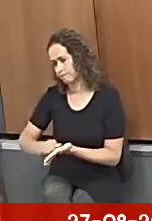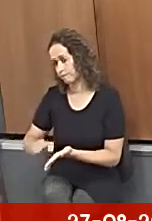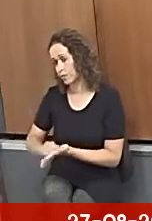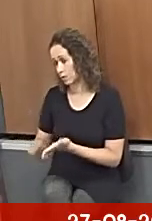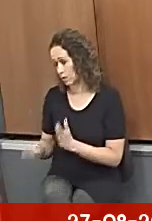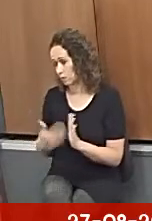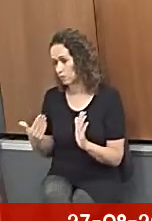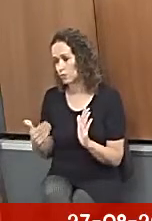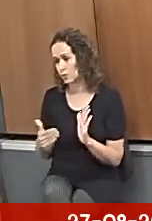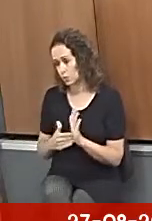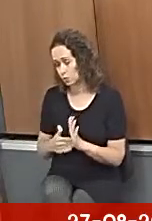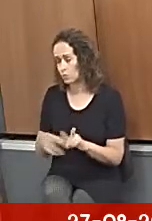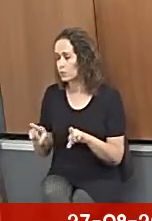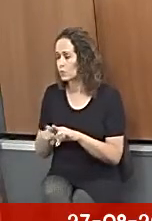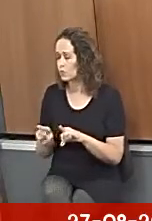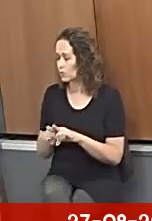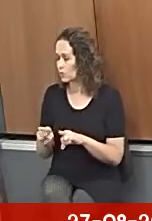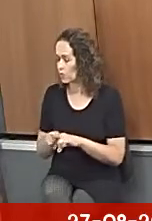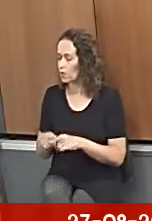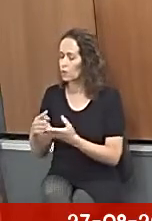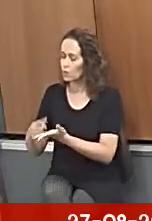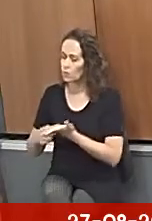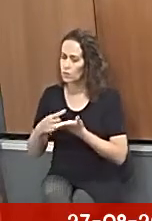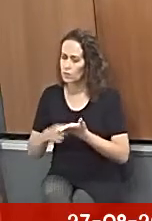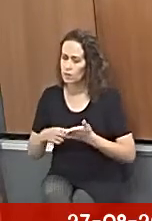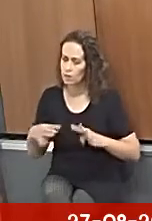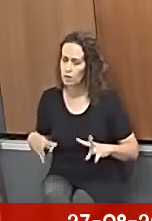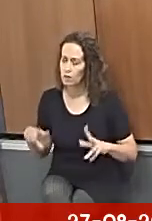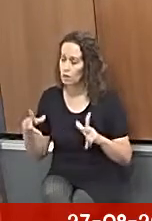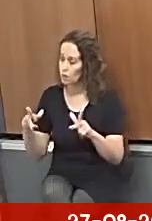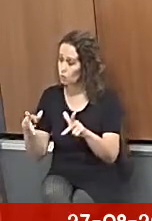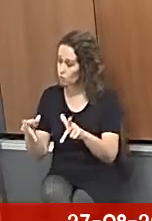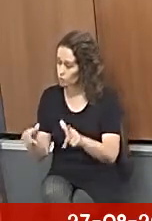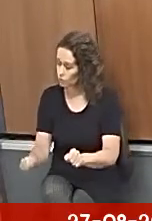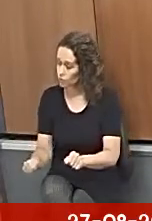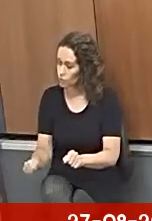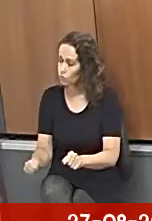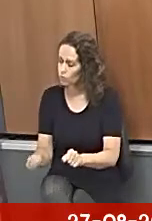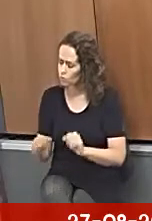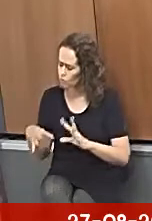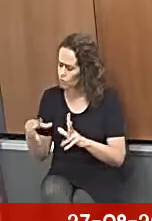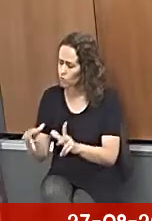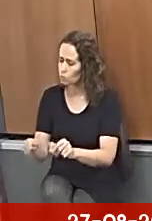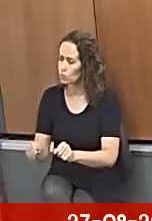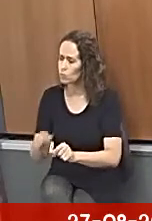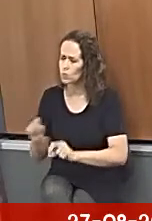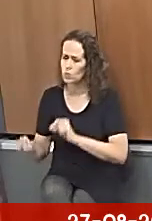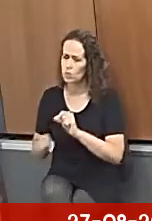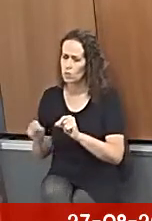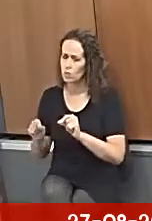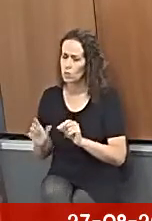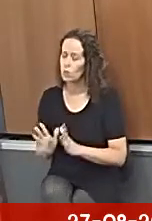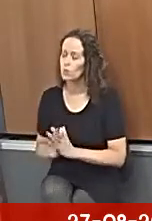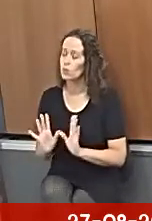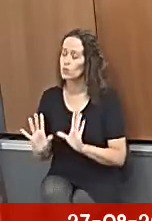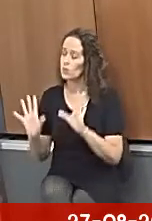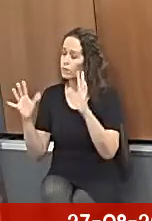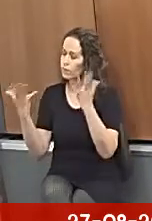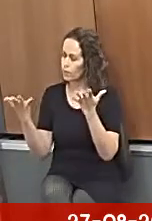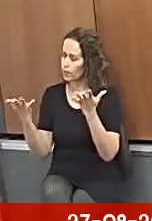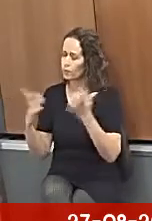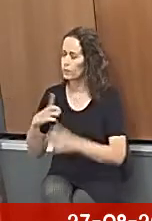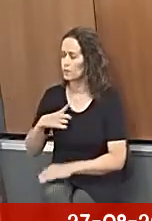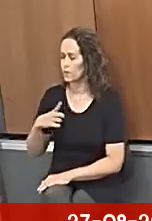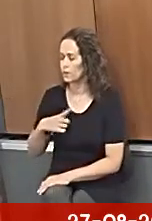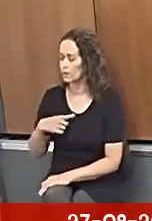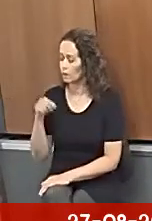néné e mais ainda convidar todos sem exceção para um evento que a minas arena realizará no